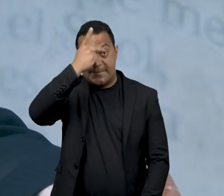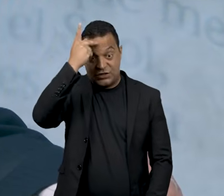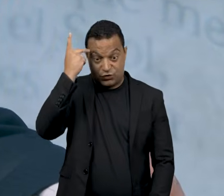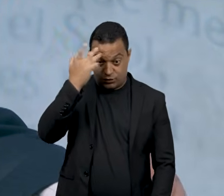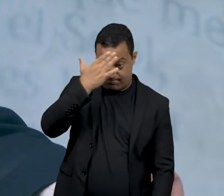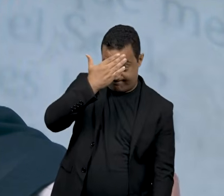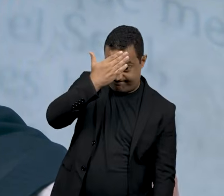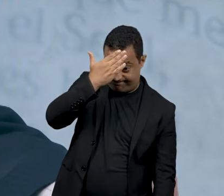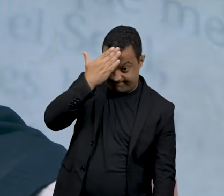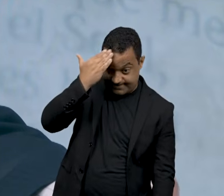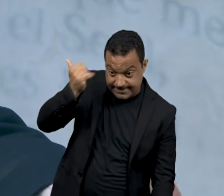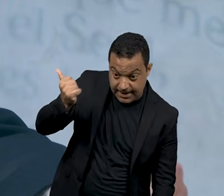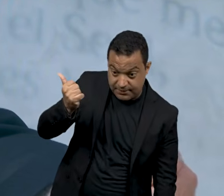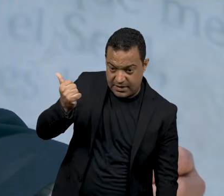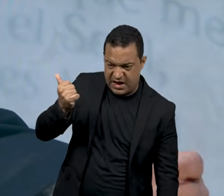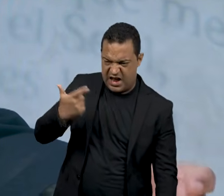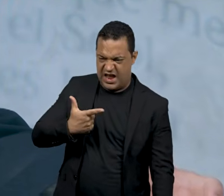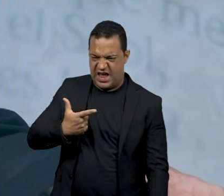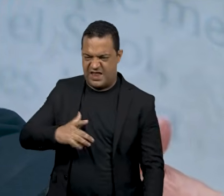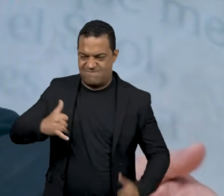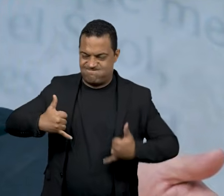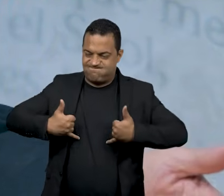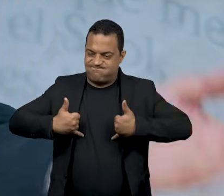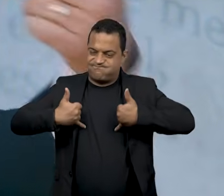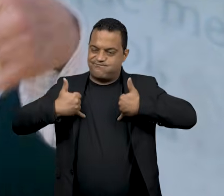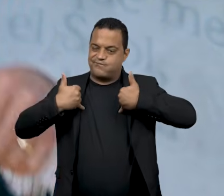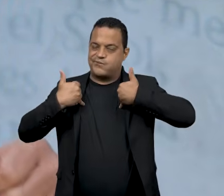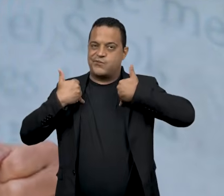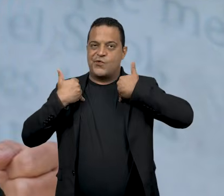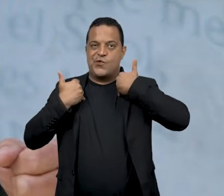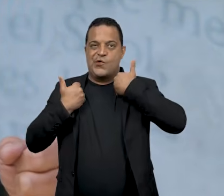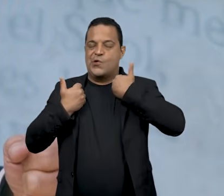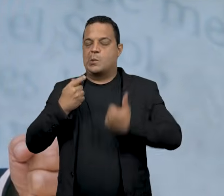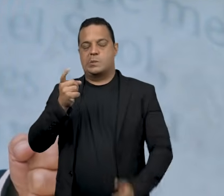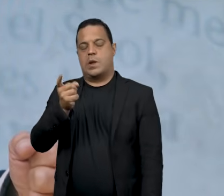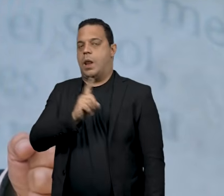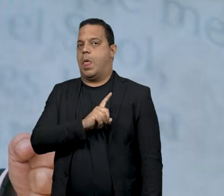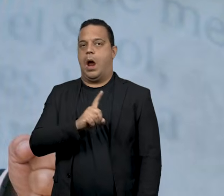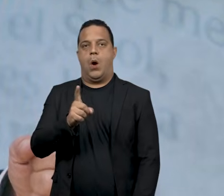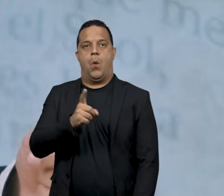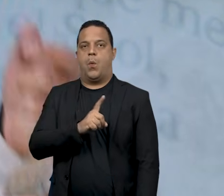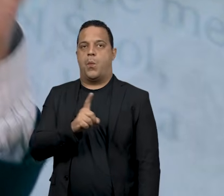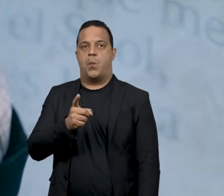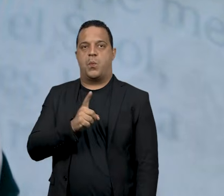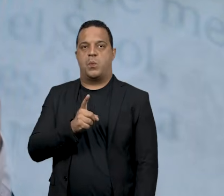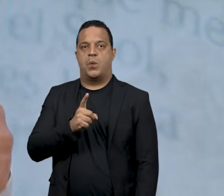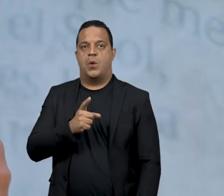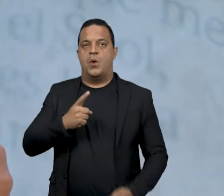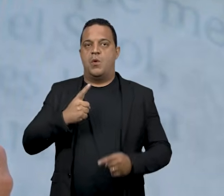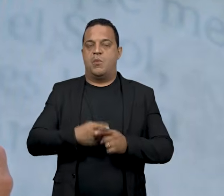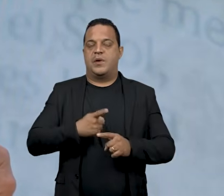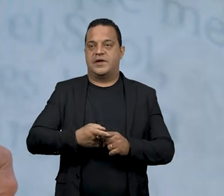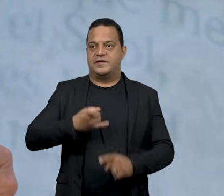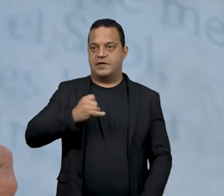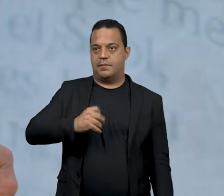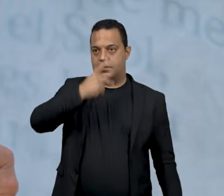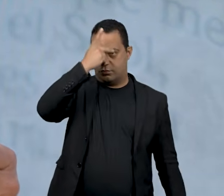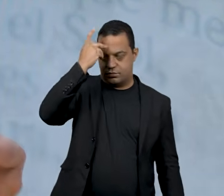que a pessoa que é sábia, ela não se diz sábia. Porque o próprio fato de